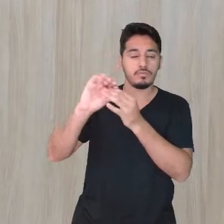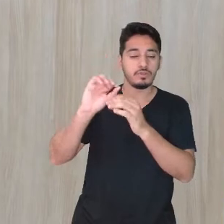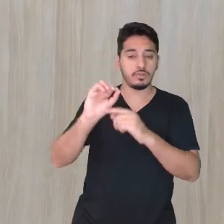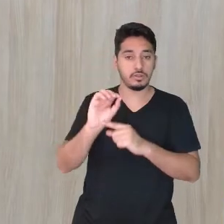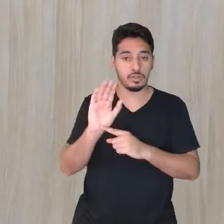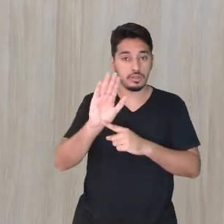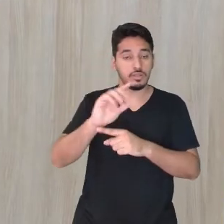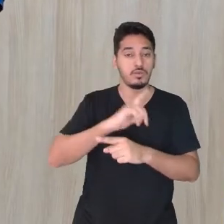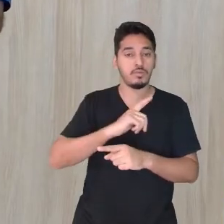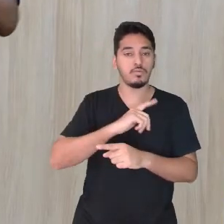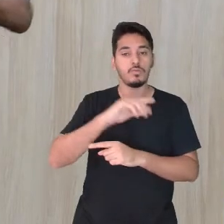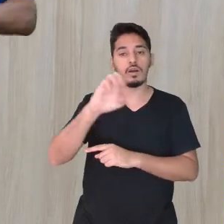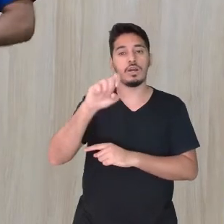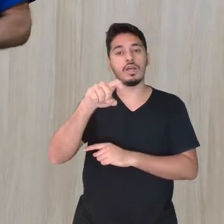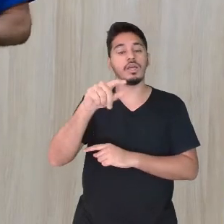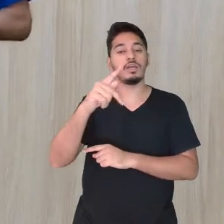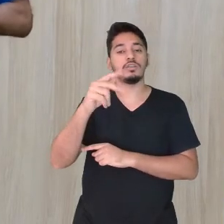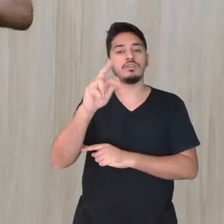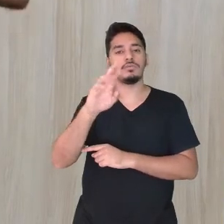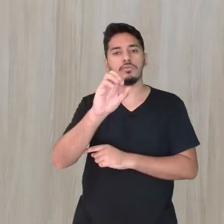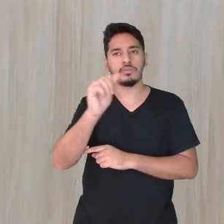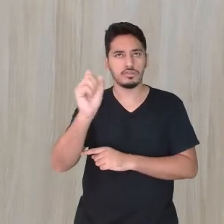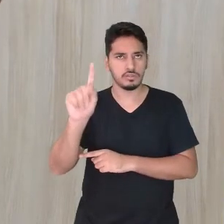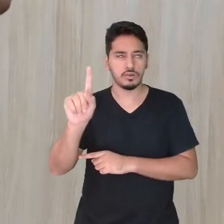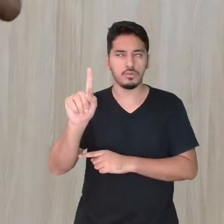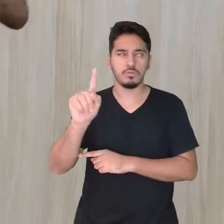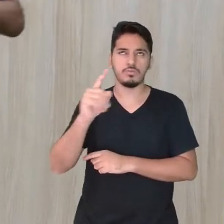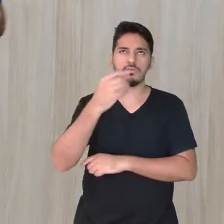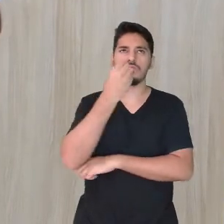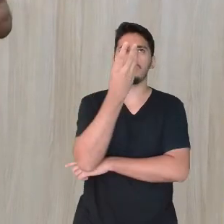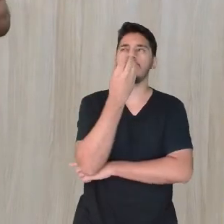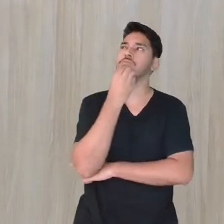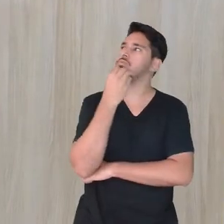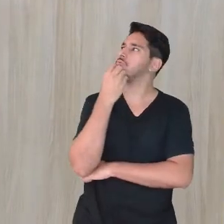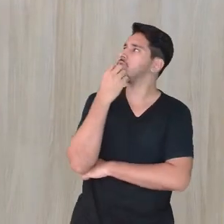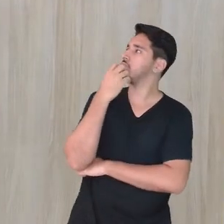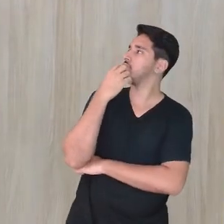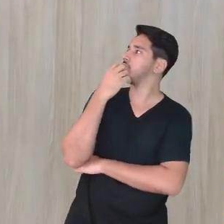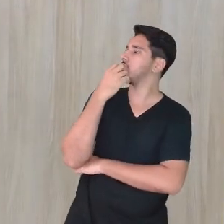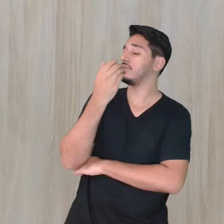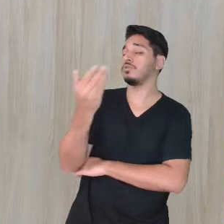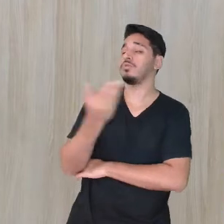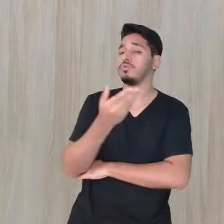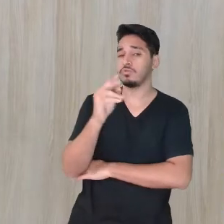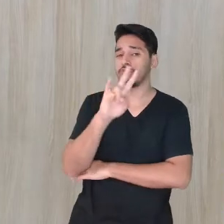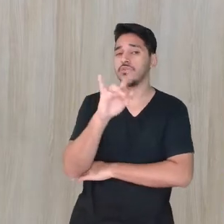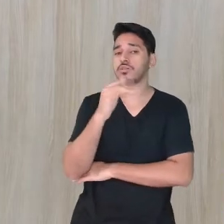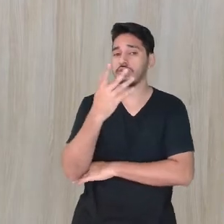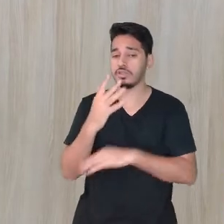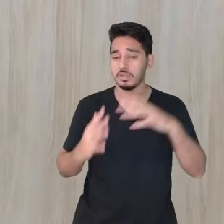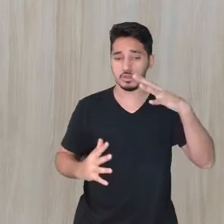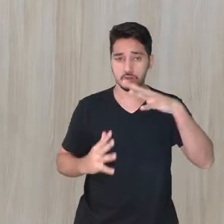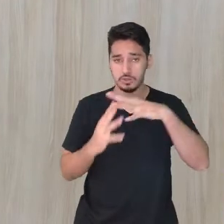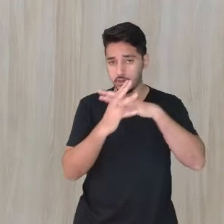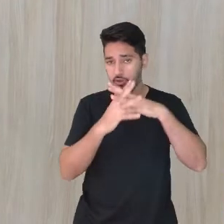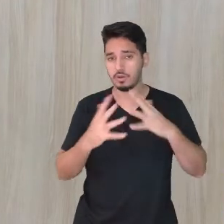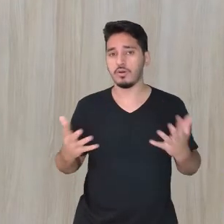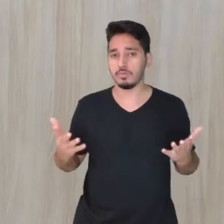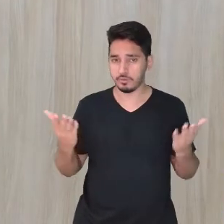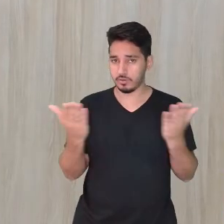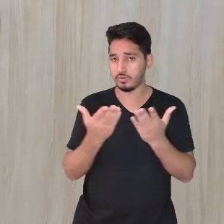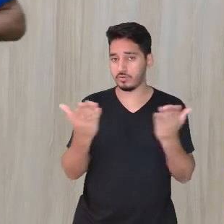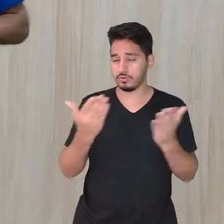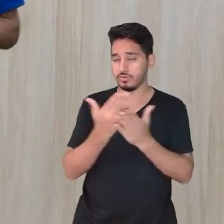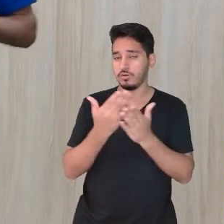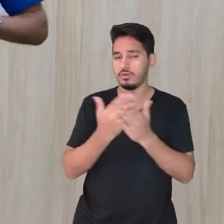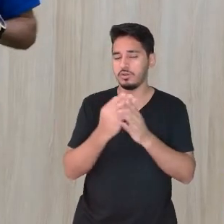expressão algébrica. Como assim, Cardinho? Exatamente, hoje vai ser top, vai ser aquela aula